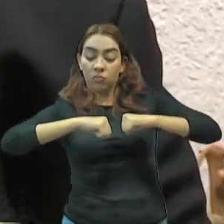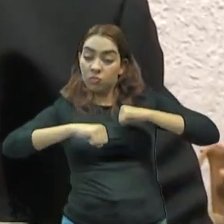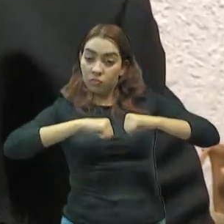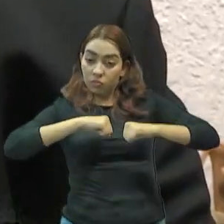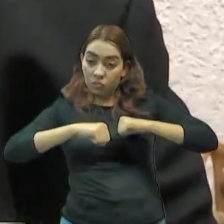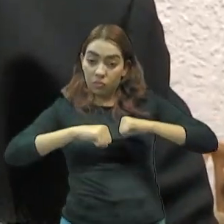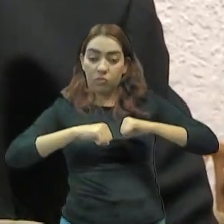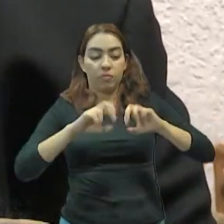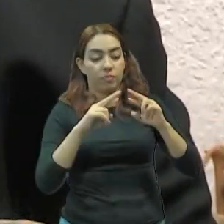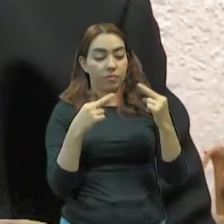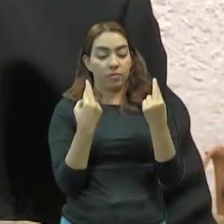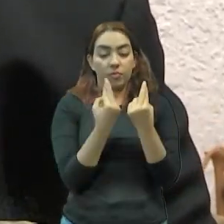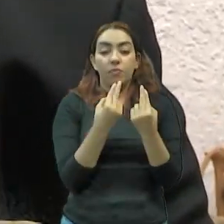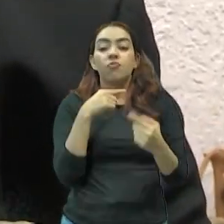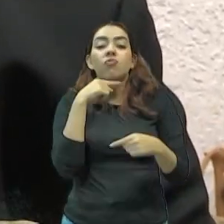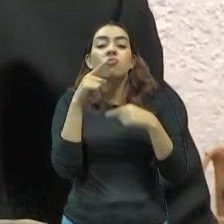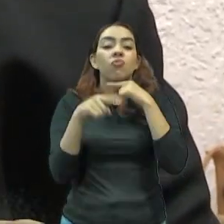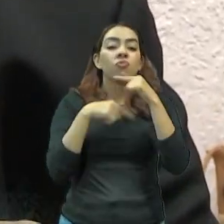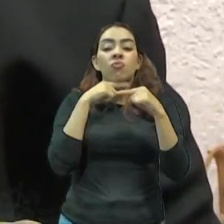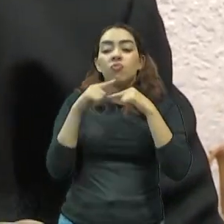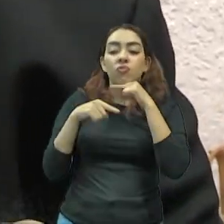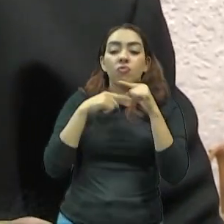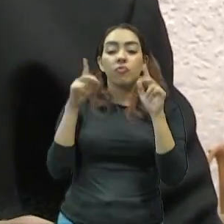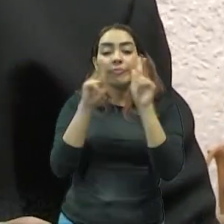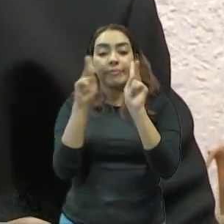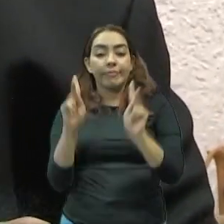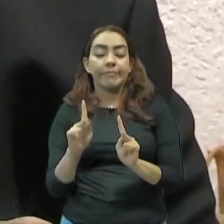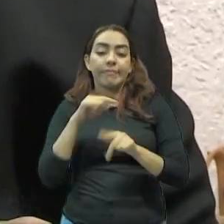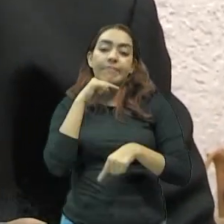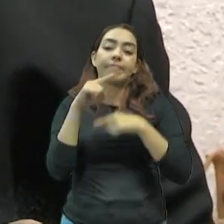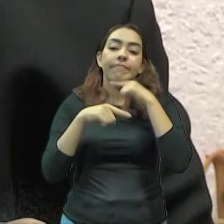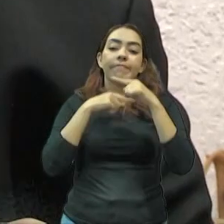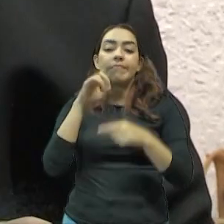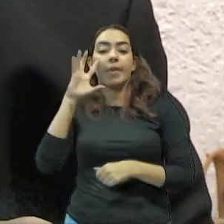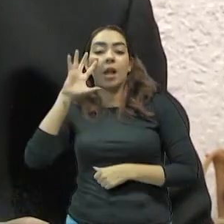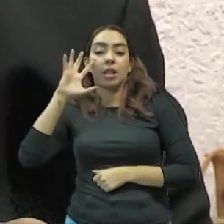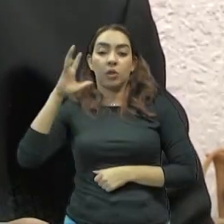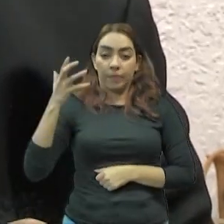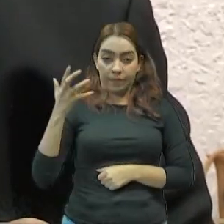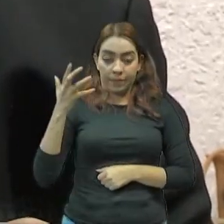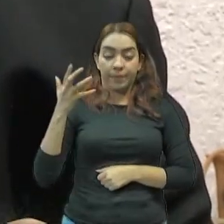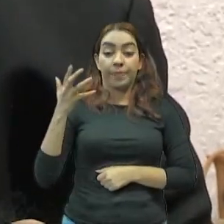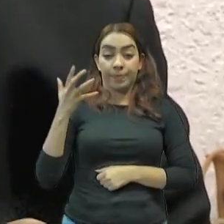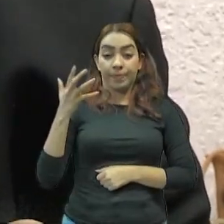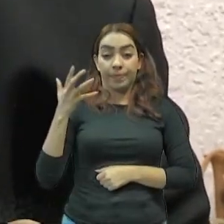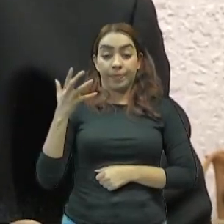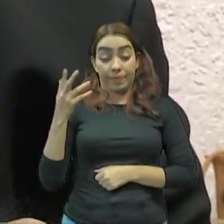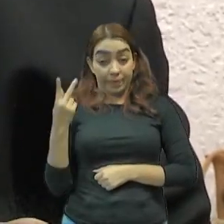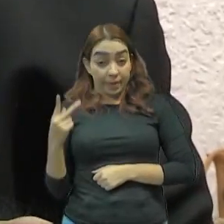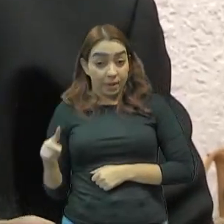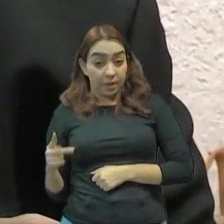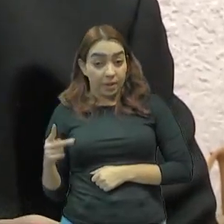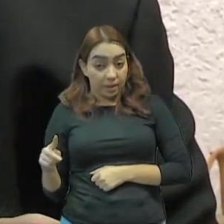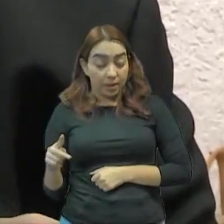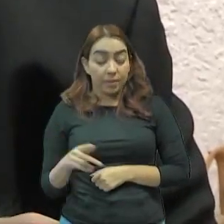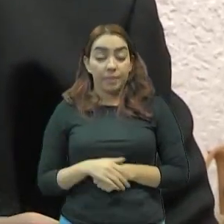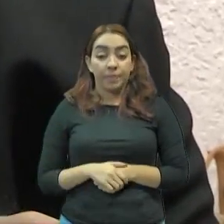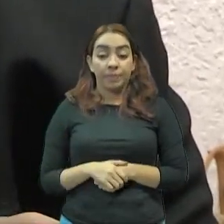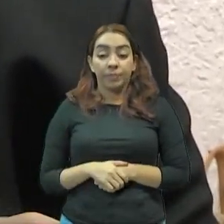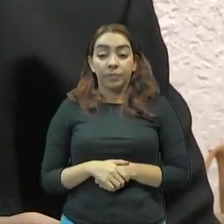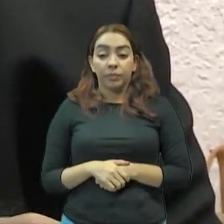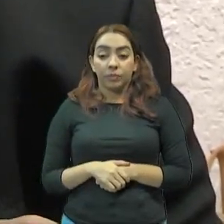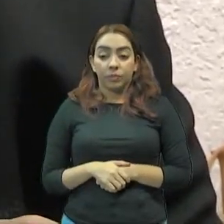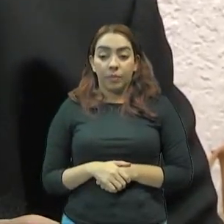se obté uma solução prática ágil e que beneficie quem nos procurou nós encaminhamos